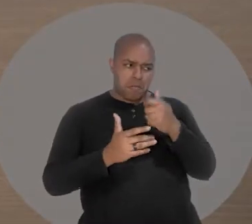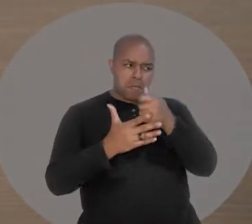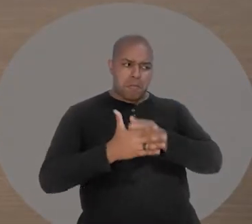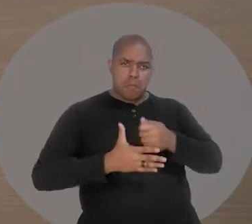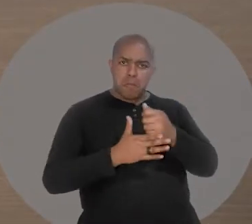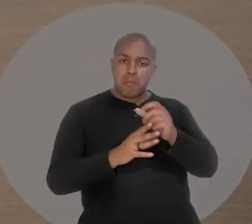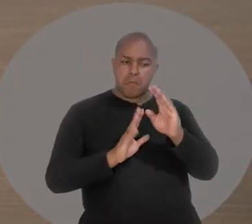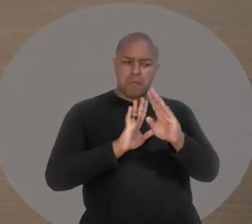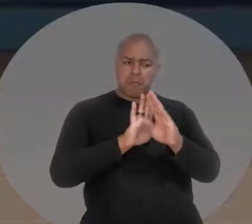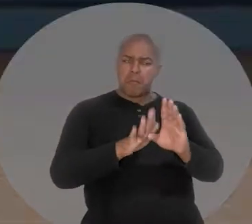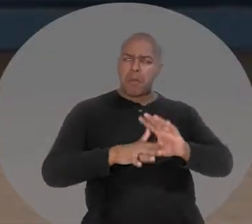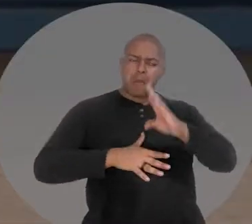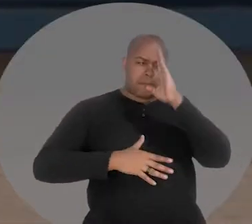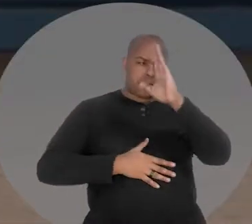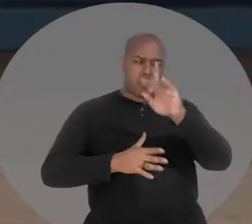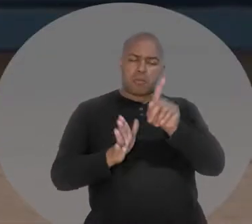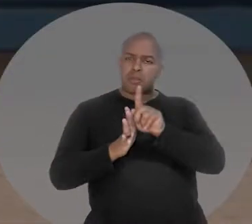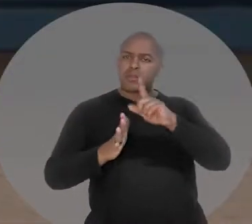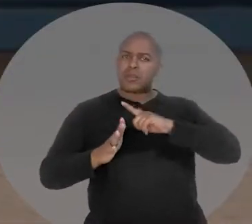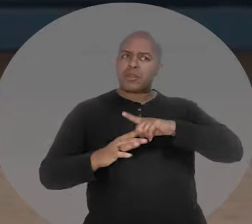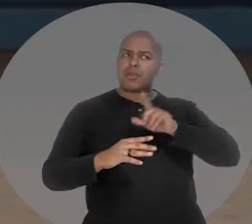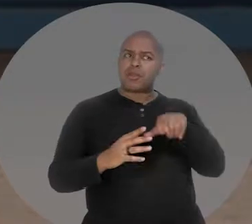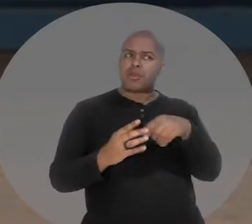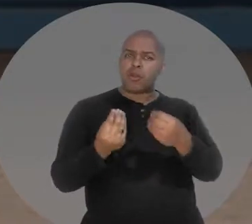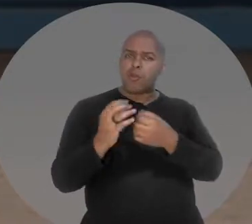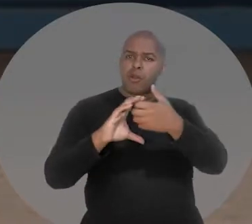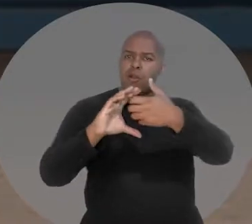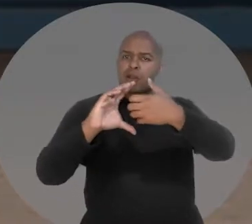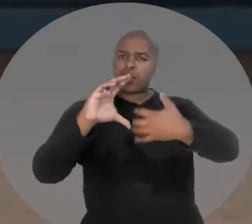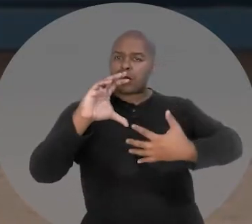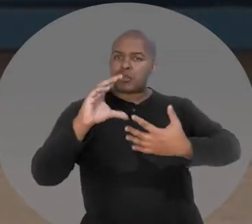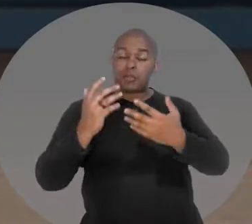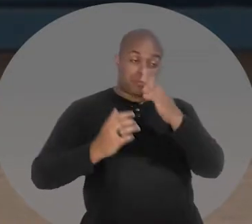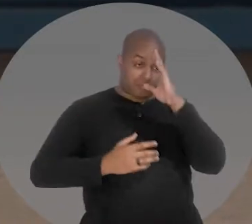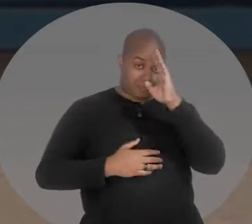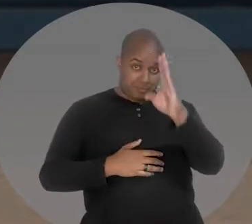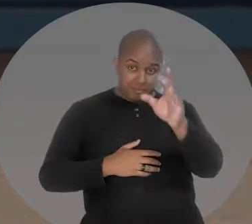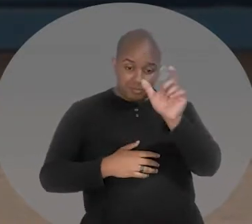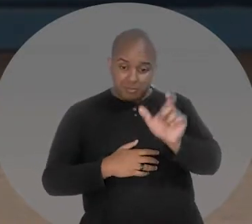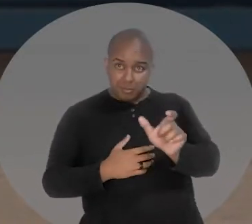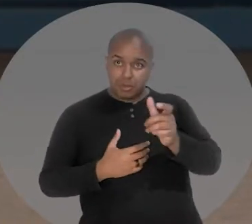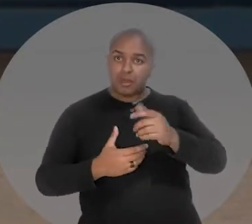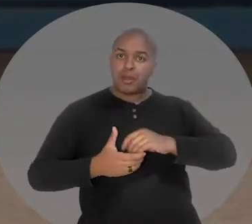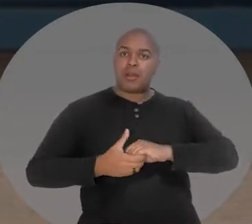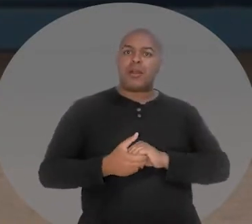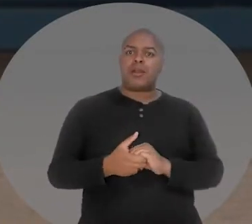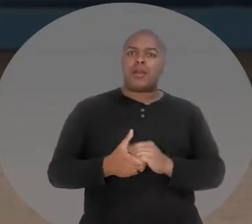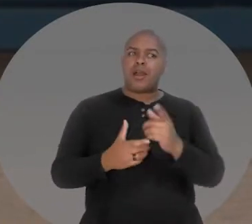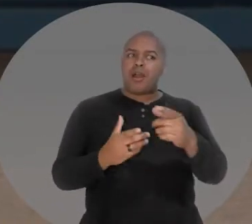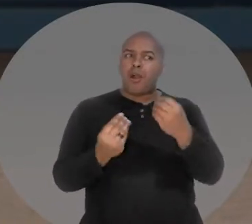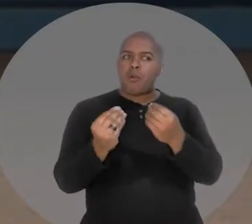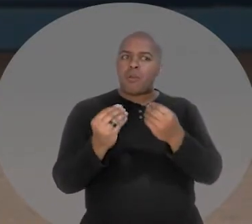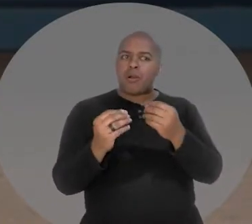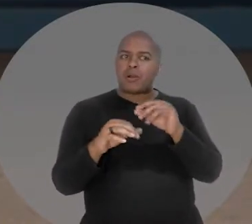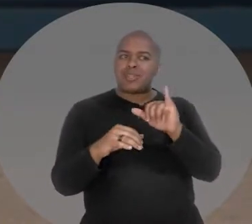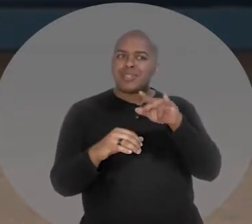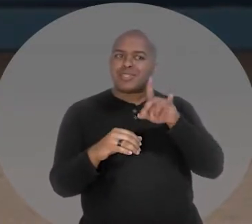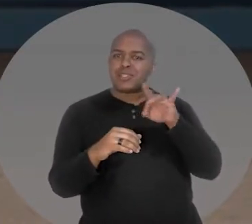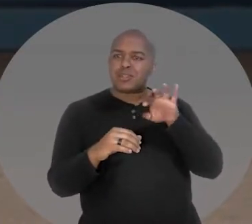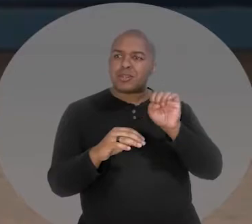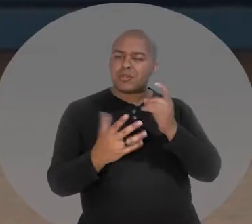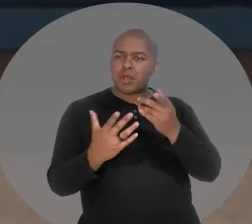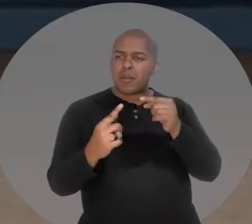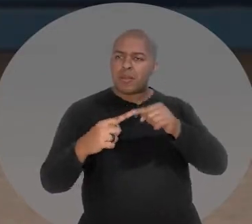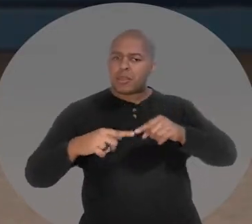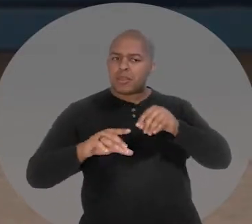Aparecida Antunes, psicóloga da Universidade Católica de São Paulo. Característica principal a